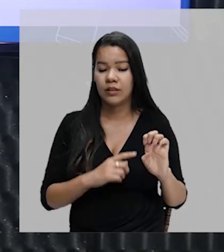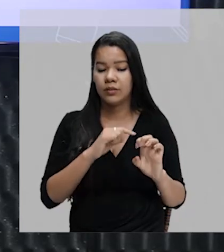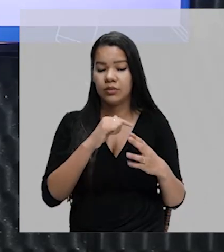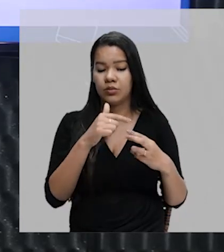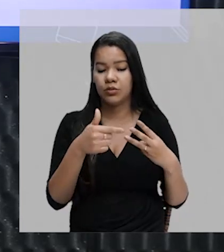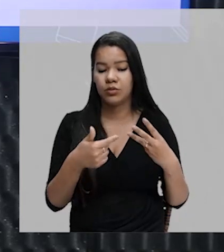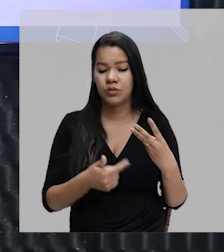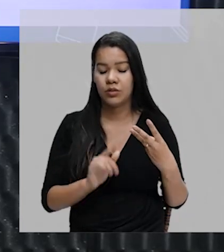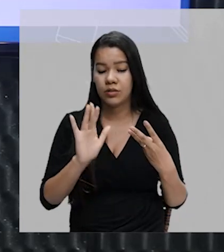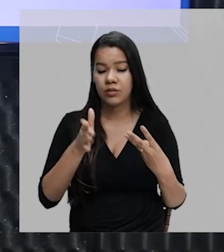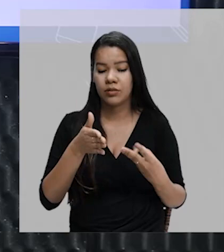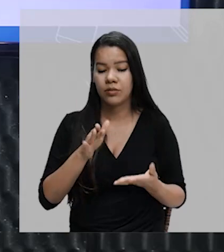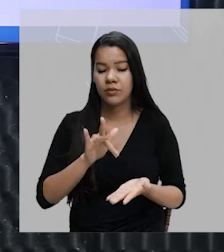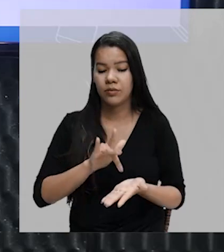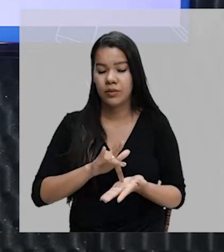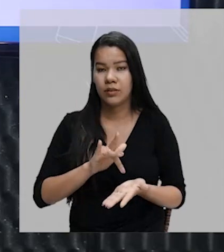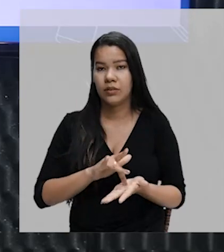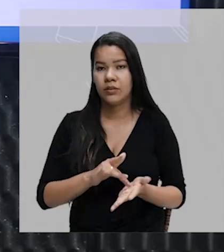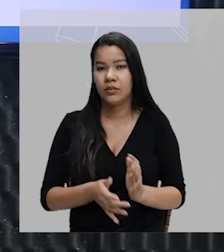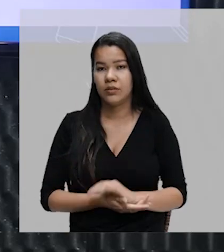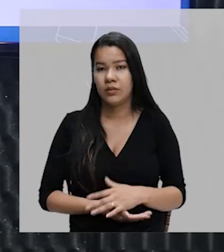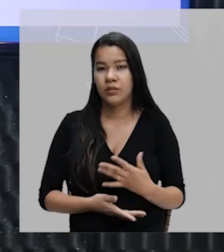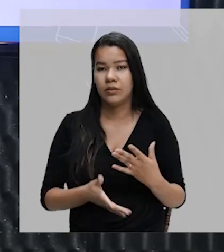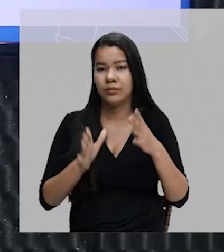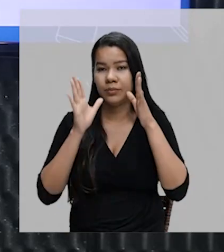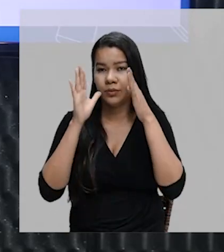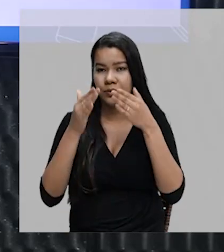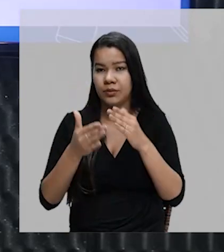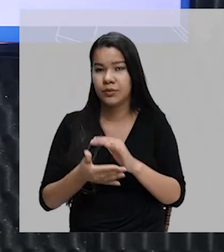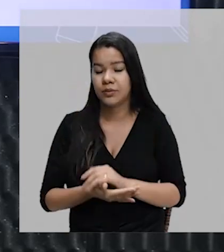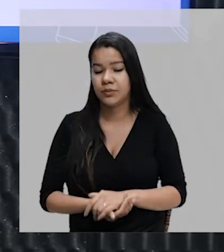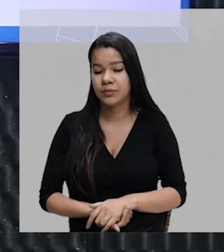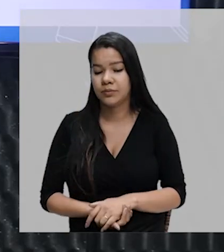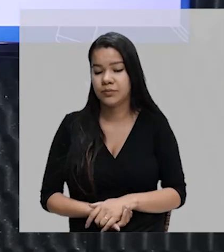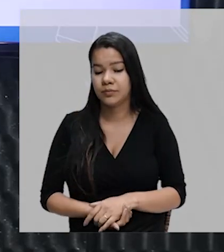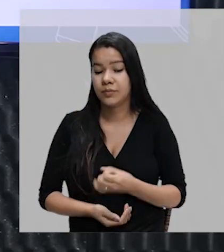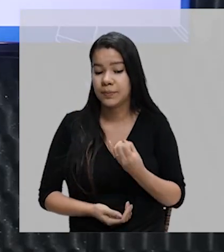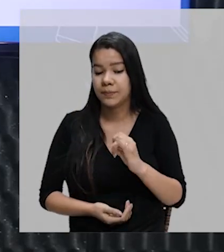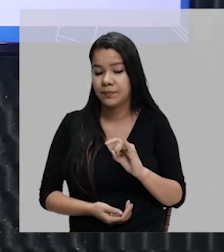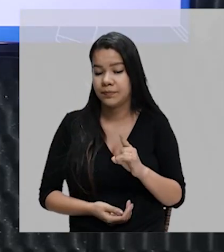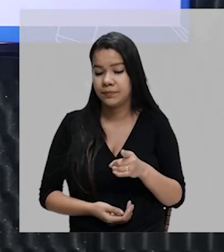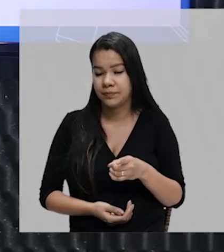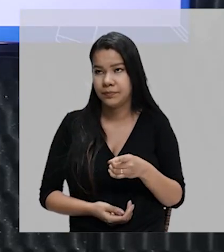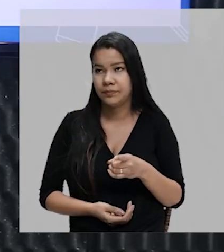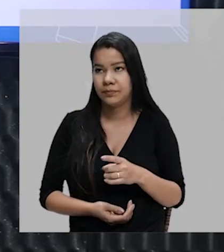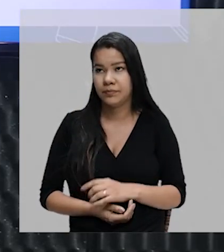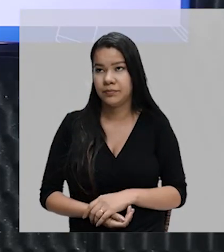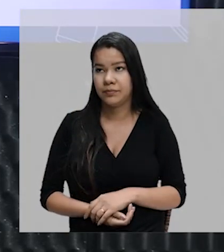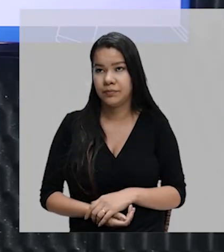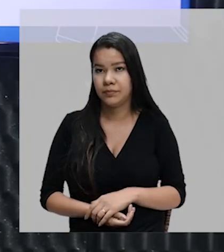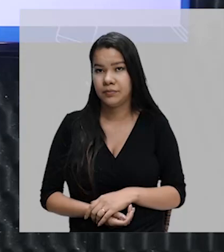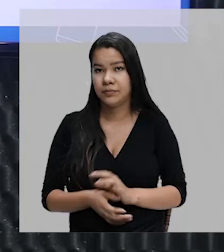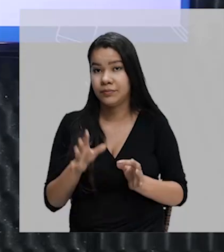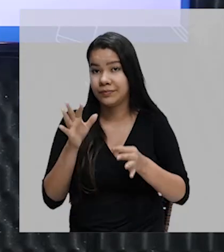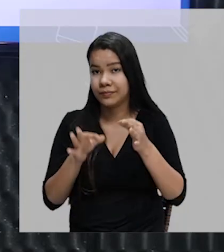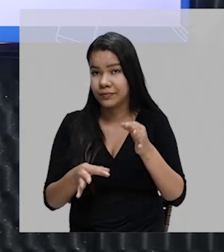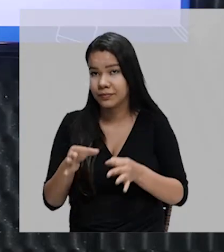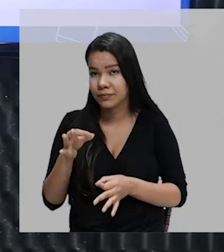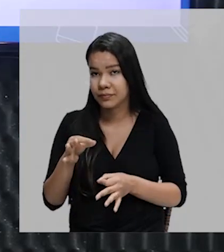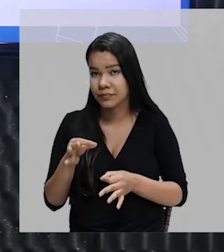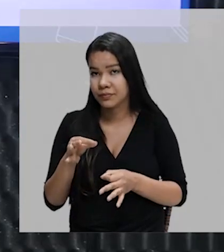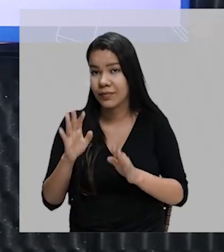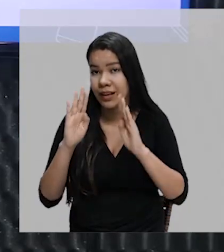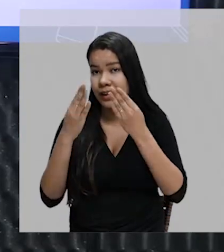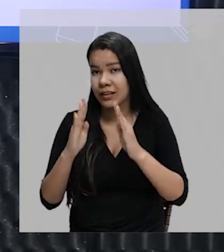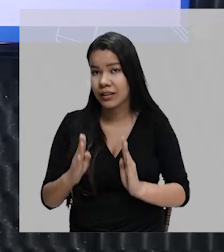são verdadeiros. Tá ok? Então, fica ligadinho aí. Se você, né, julgou